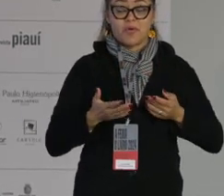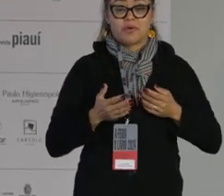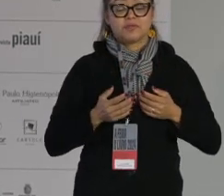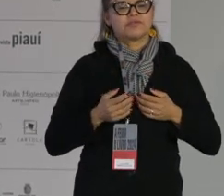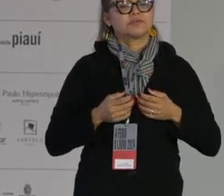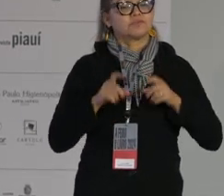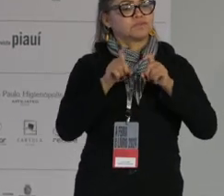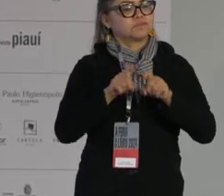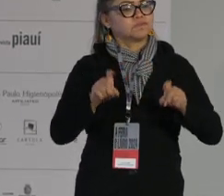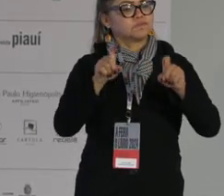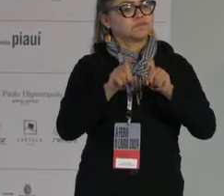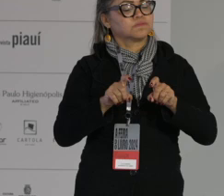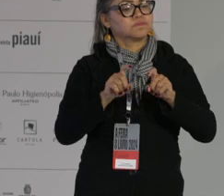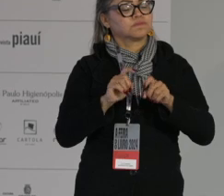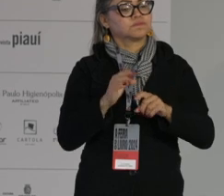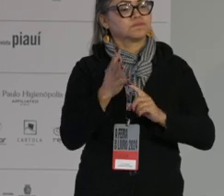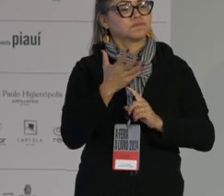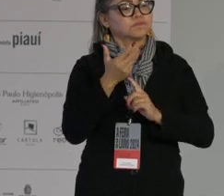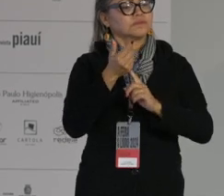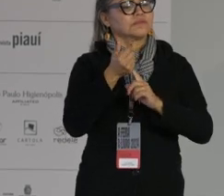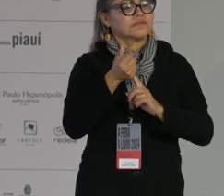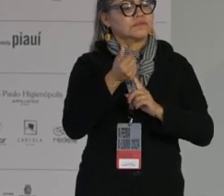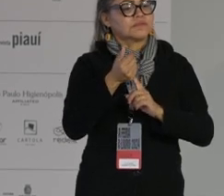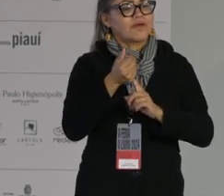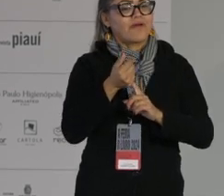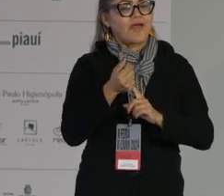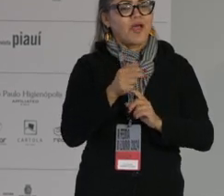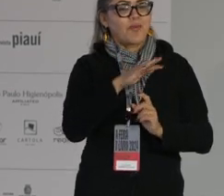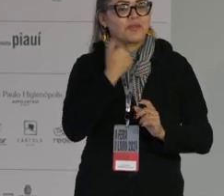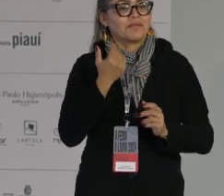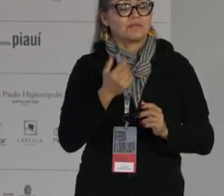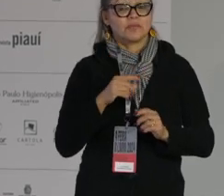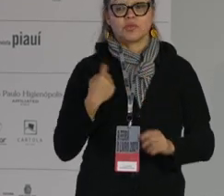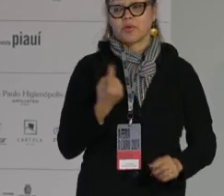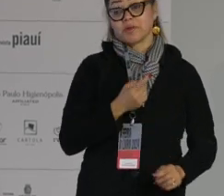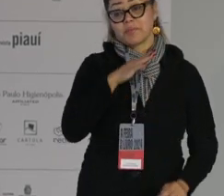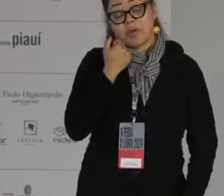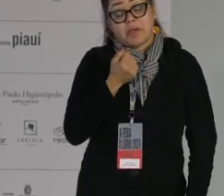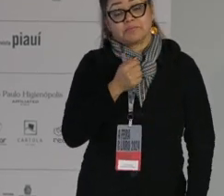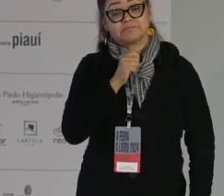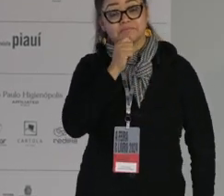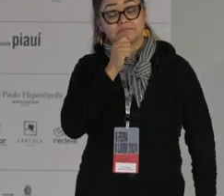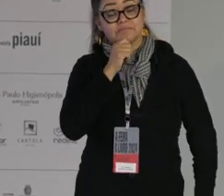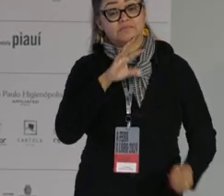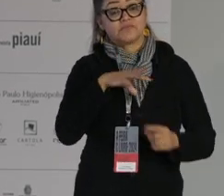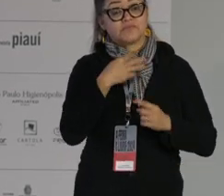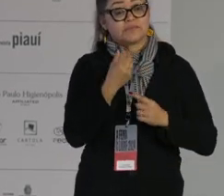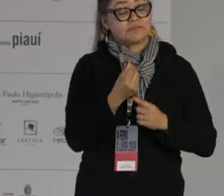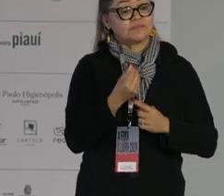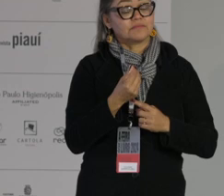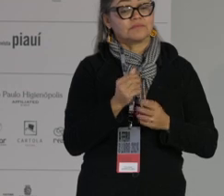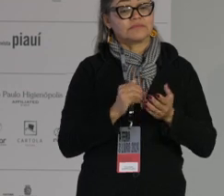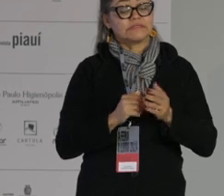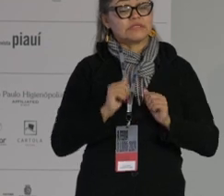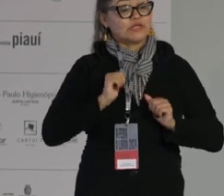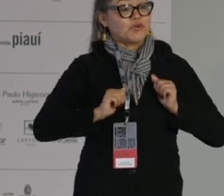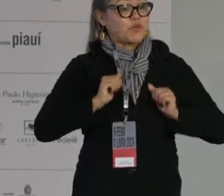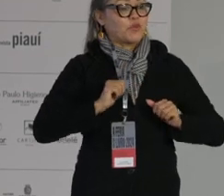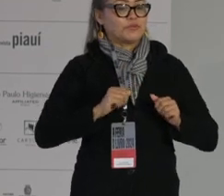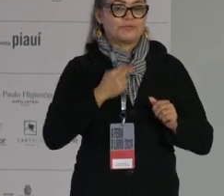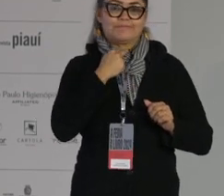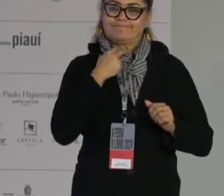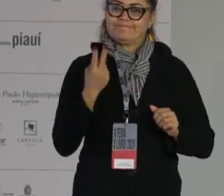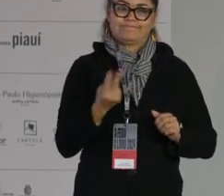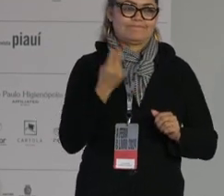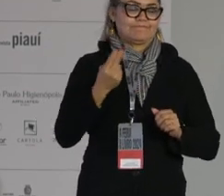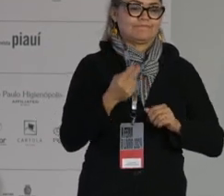à inteligência artificial, é a mortalidade. É o fato de que nós morremos e podemos fazer arte a partir dessa angústia. Assim, é